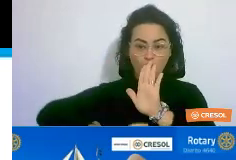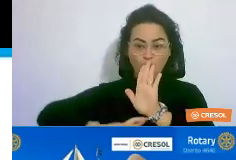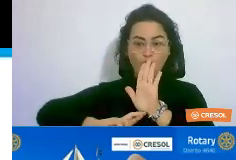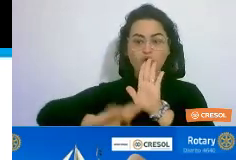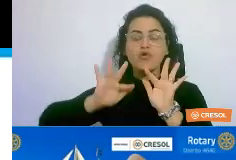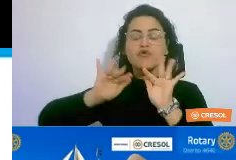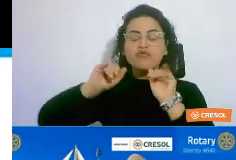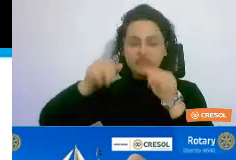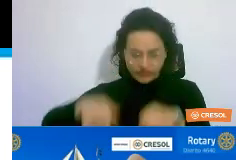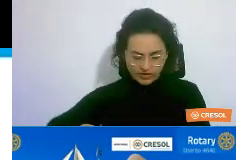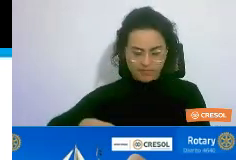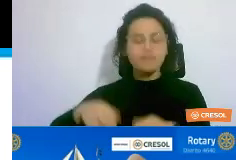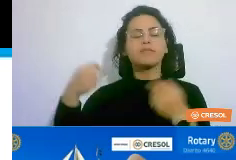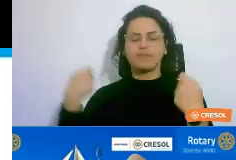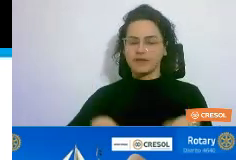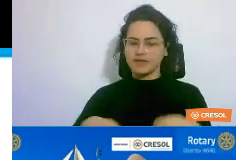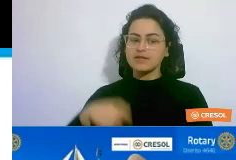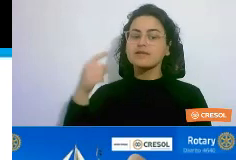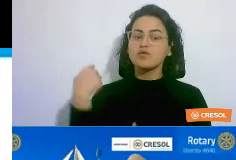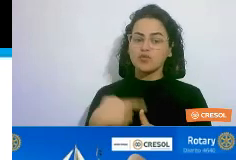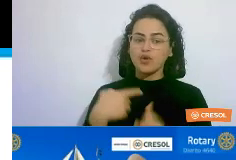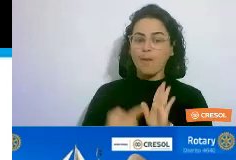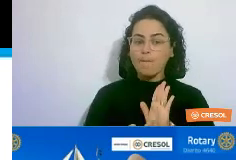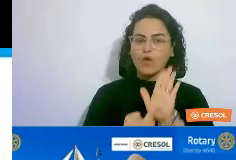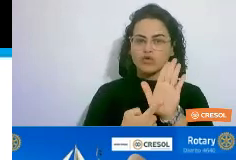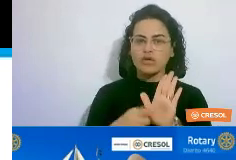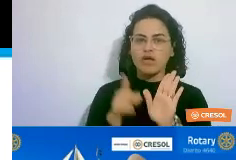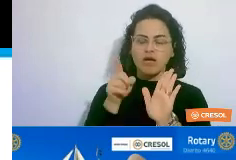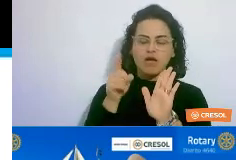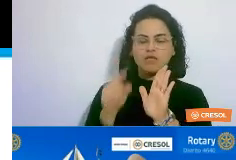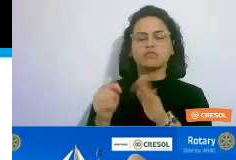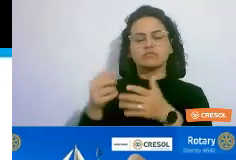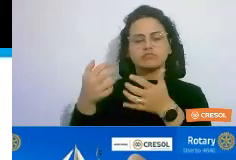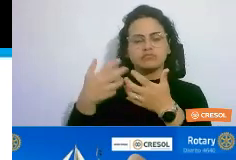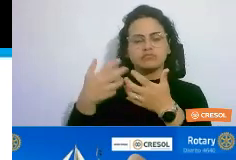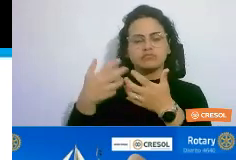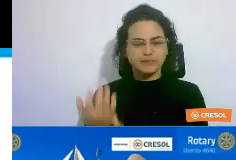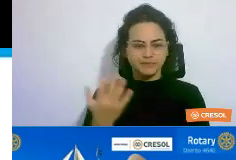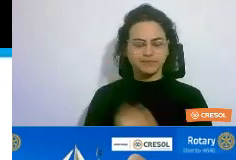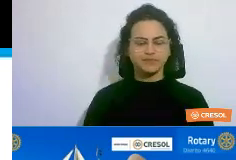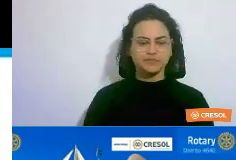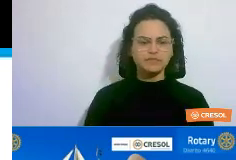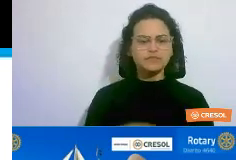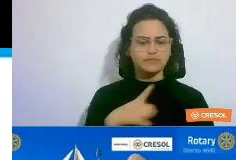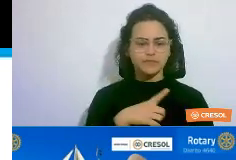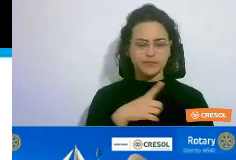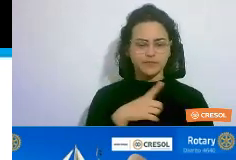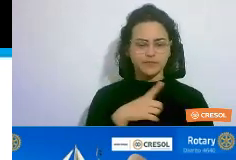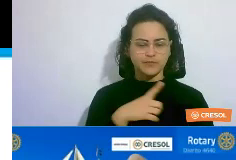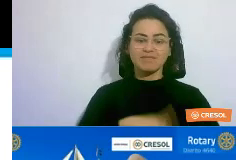que prestar contas para a Fundação Rotária. Então, tem um prazo, e muitos clubes,